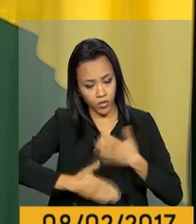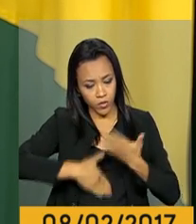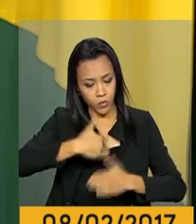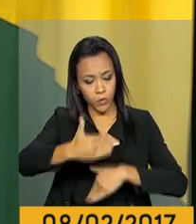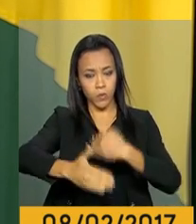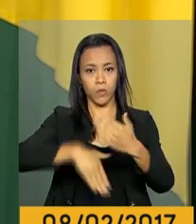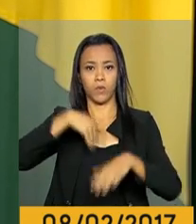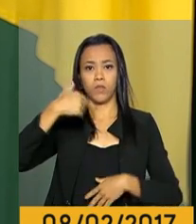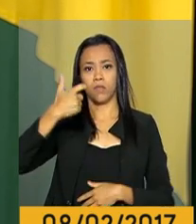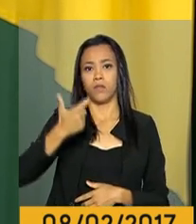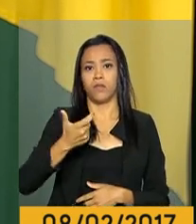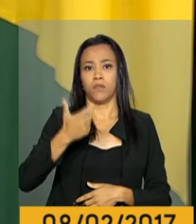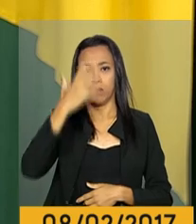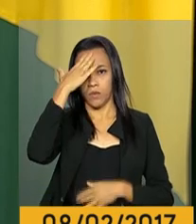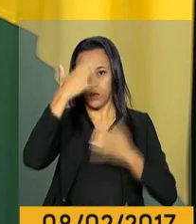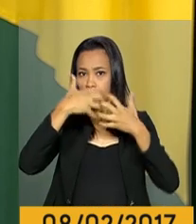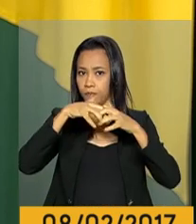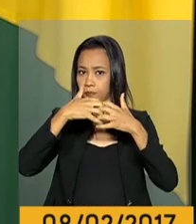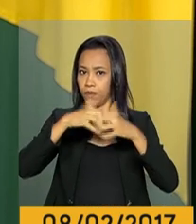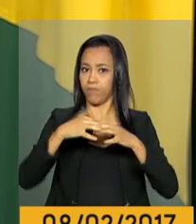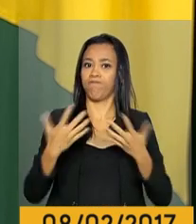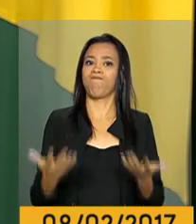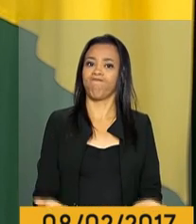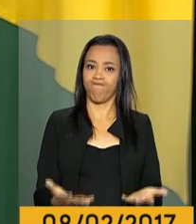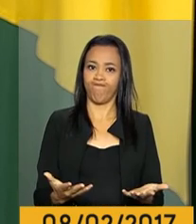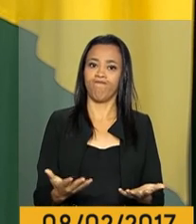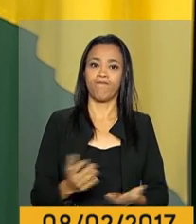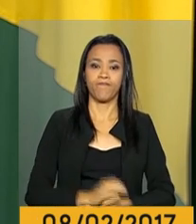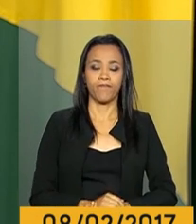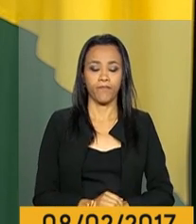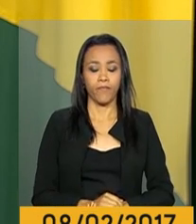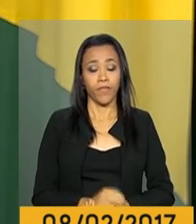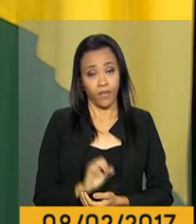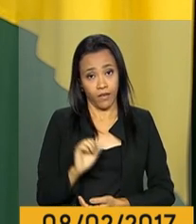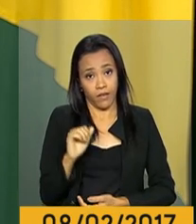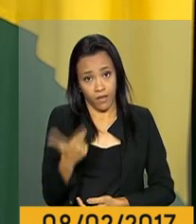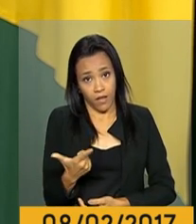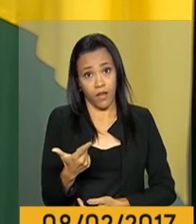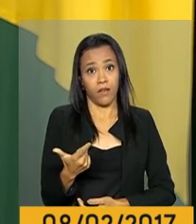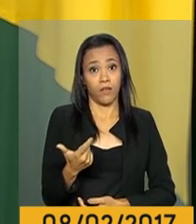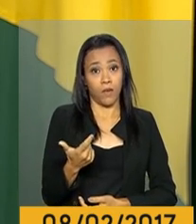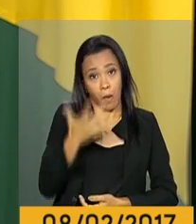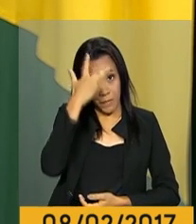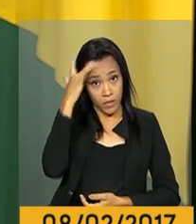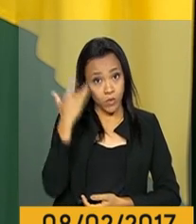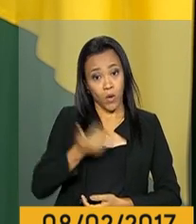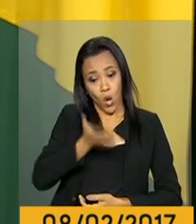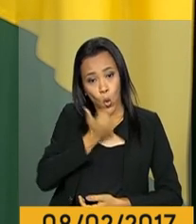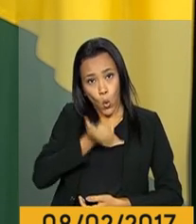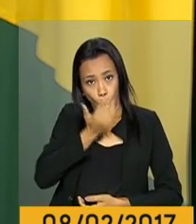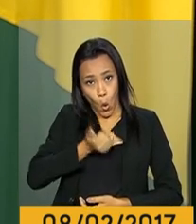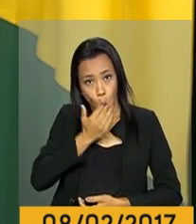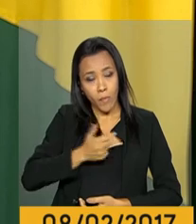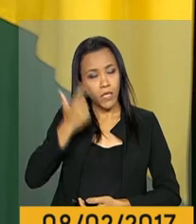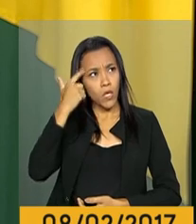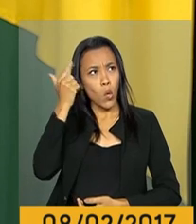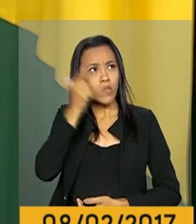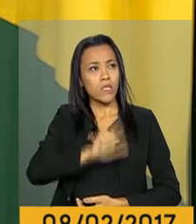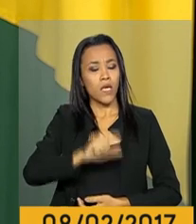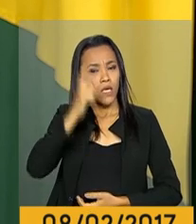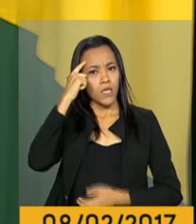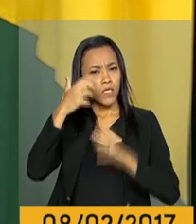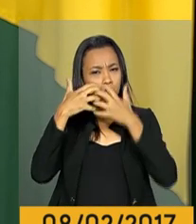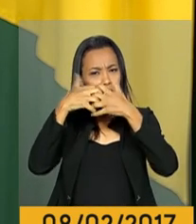forma formata melhor o ser humano é claro que alimentado ele raciocina muito melhor